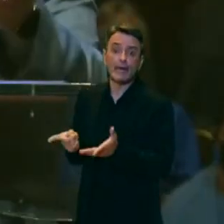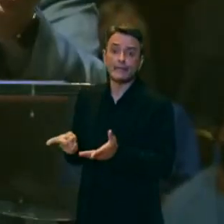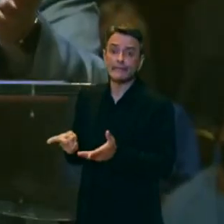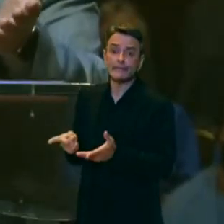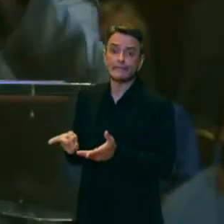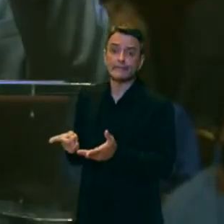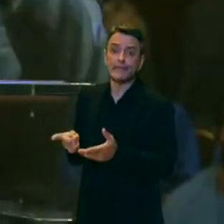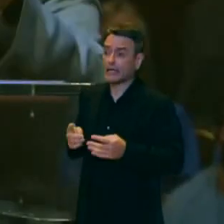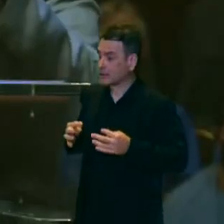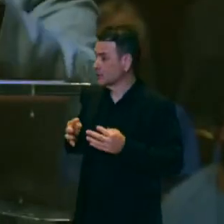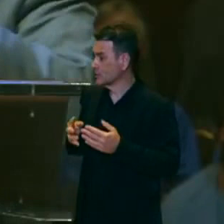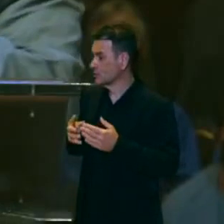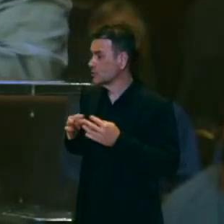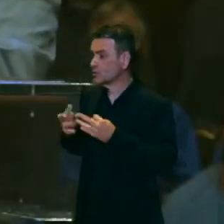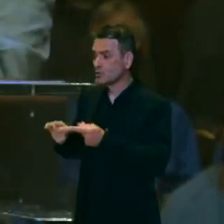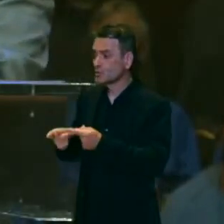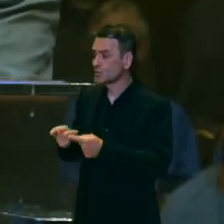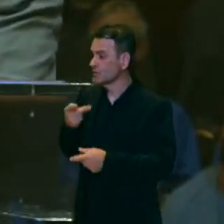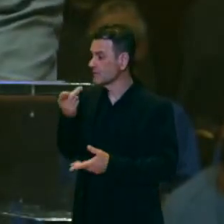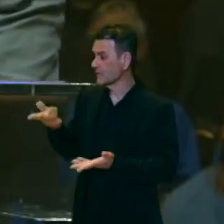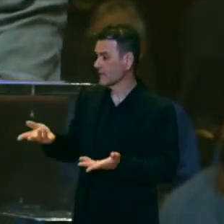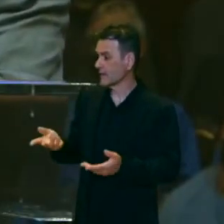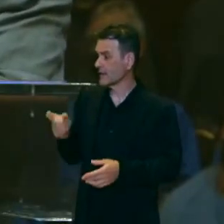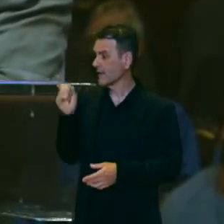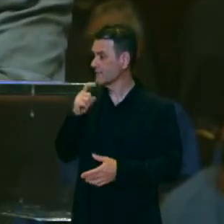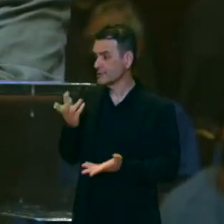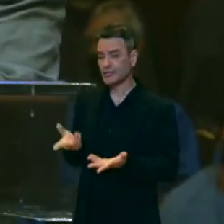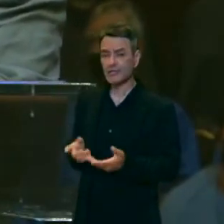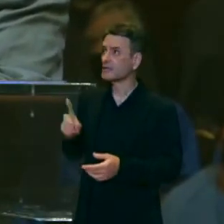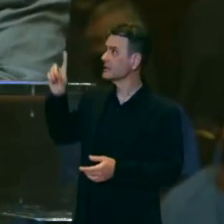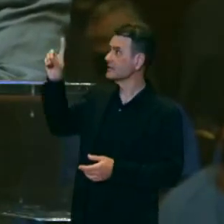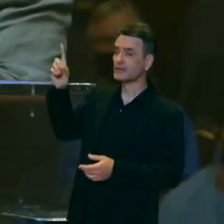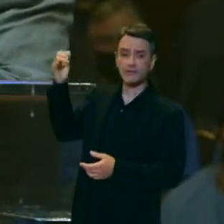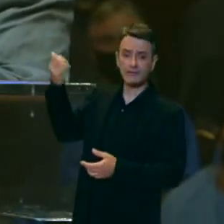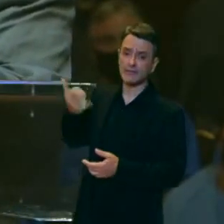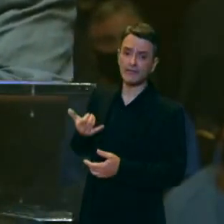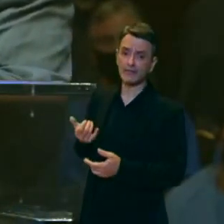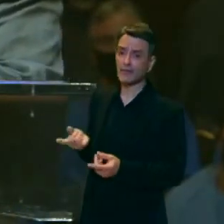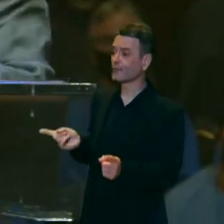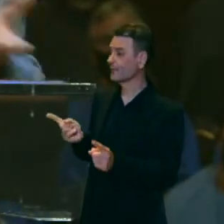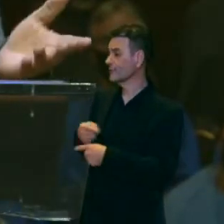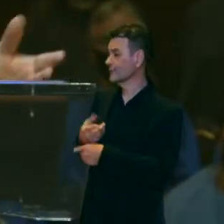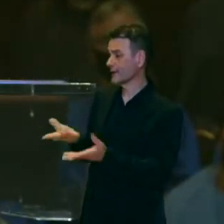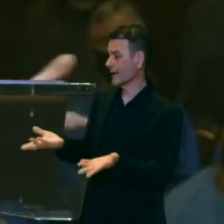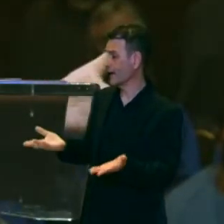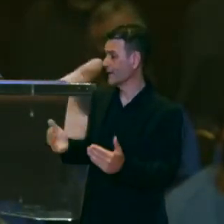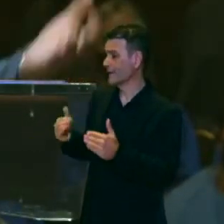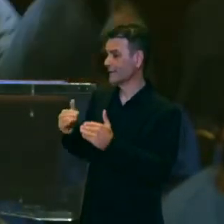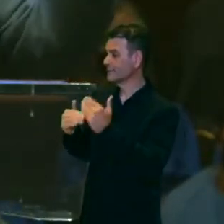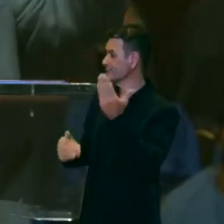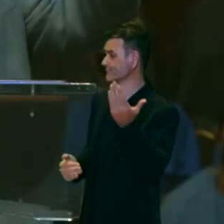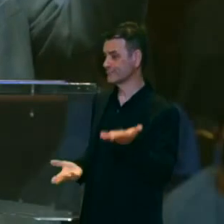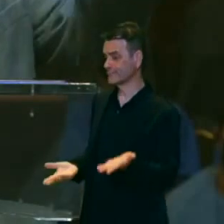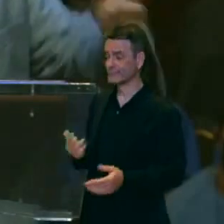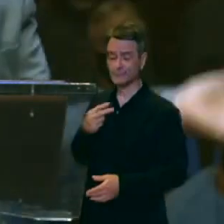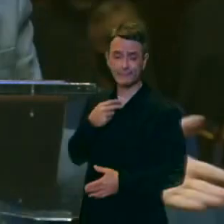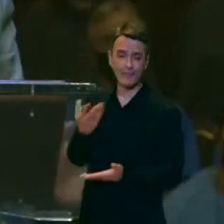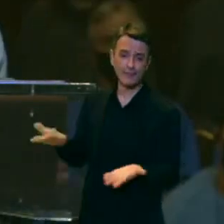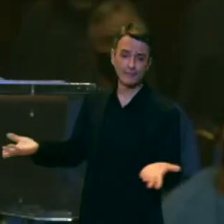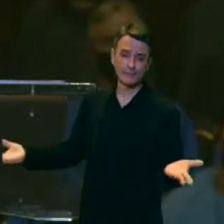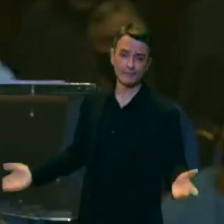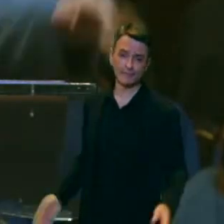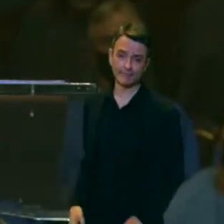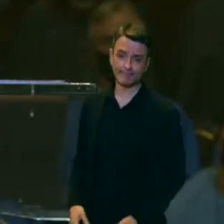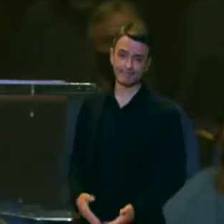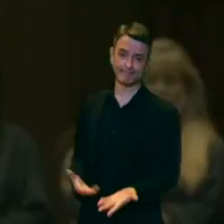falando é mentira, porque Deus está dizendo o contrário, e eu não posso concordar com você. Eu adoraria que em 2 anos acabasse